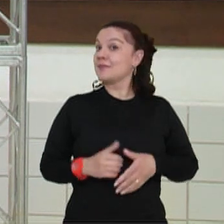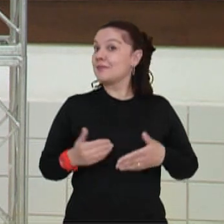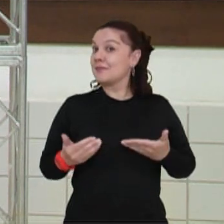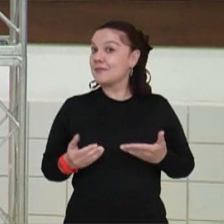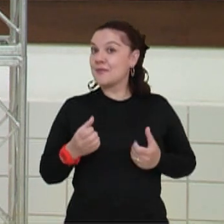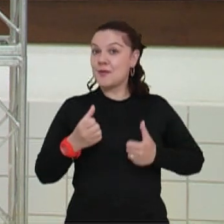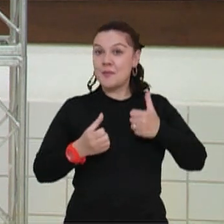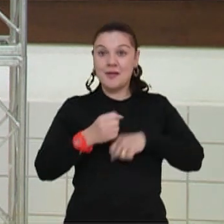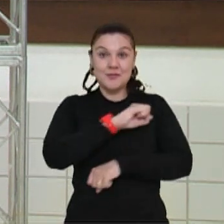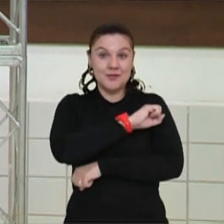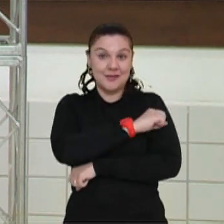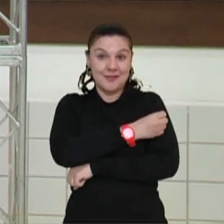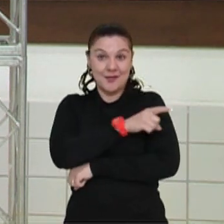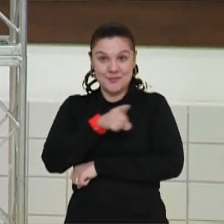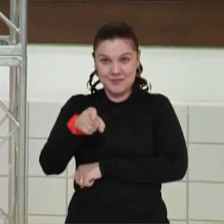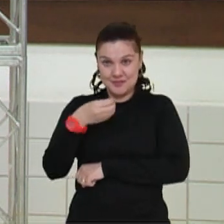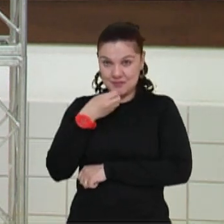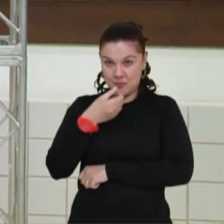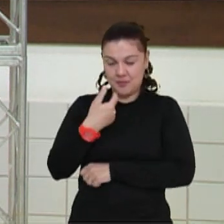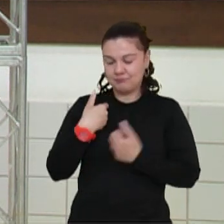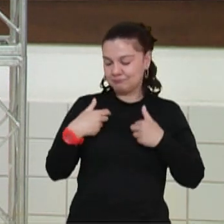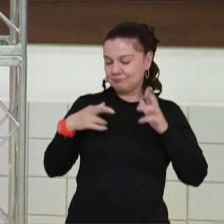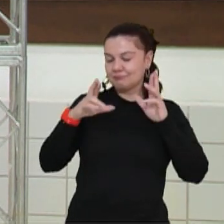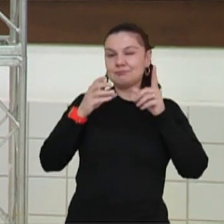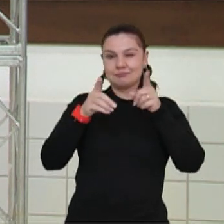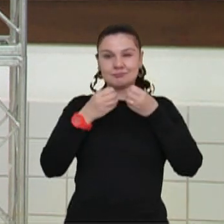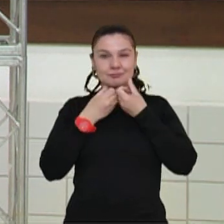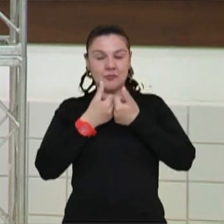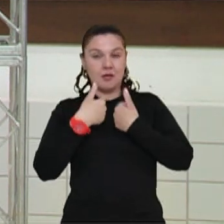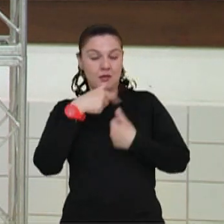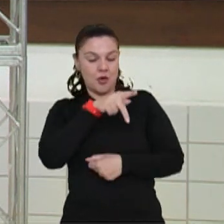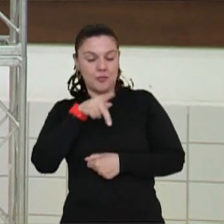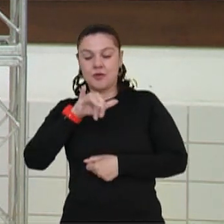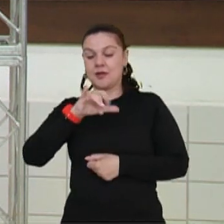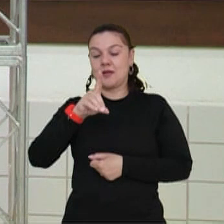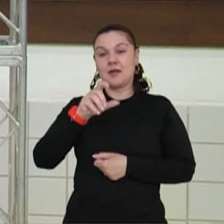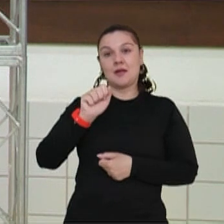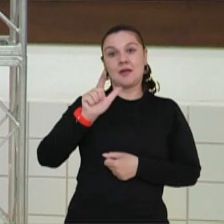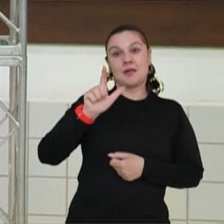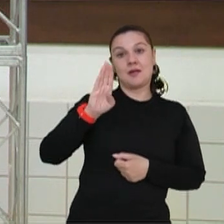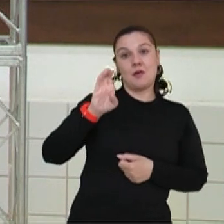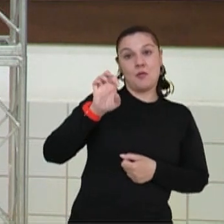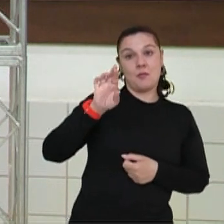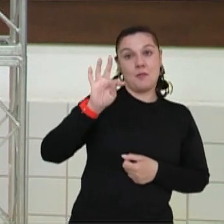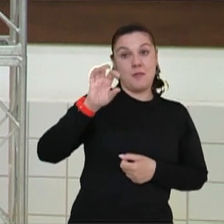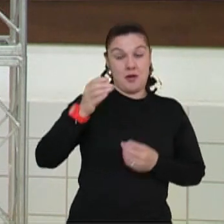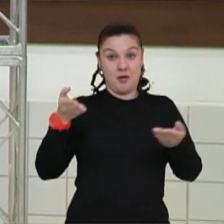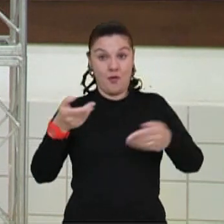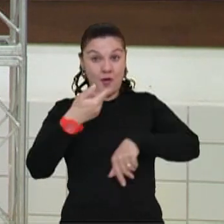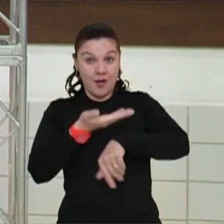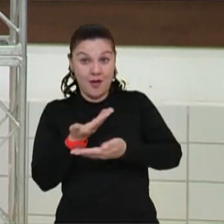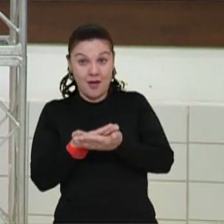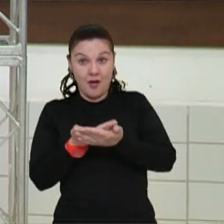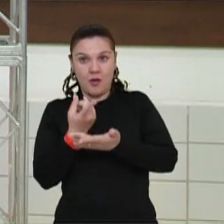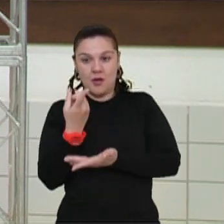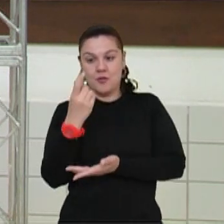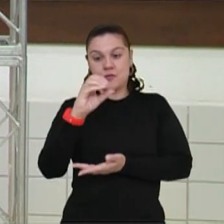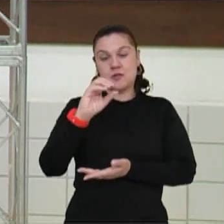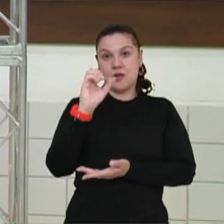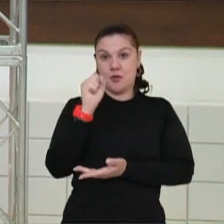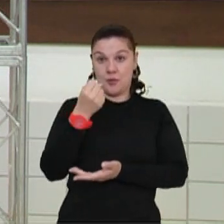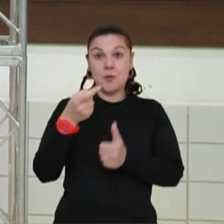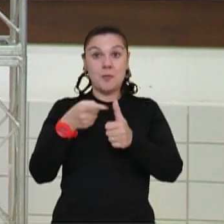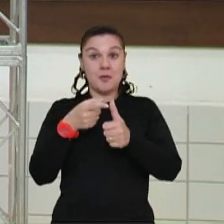E aí, pessoal do oitavo ano, tudo bem com vocês? Espero que esteja tudo bem. Sou o professor Hidalberto, essa é a nossa aula 108 de matemática e antes da